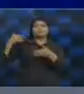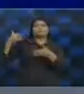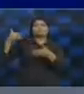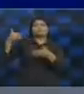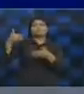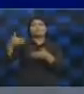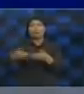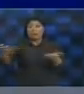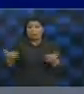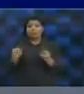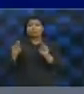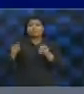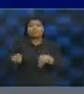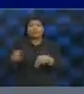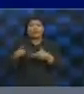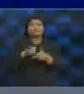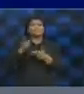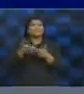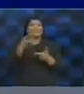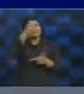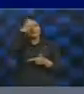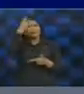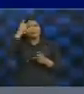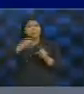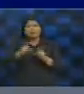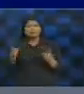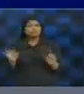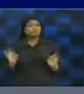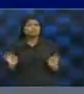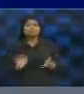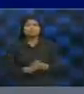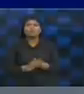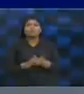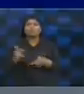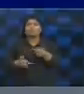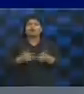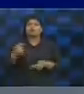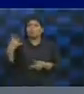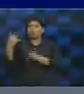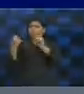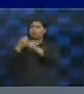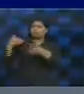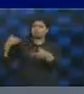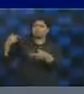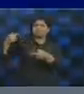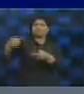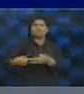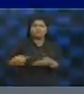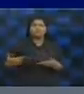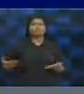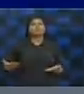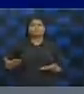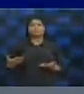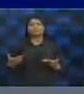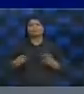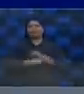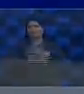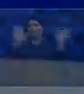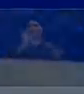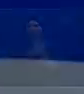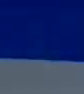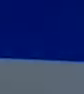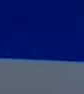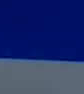não foram. É preciso fazer um balanço disso. E o segundo turno vai nos possibilitar ter clareza do que é a continuidade e do que